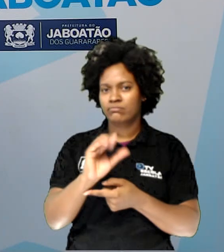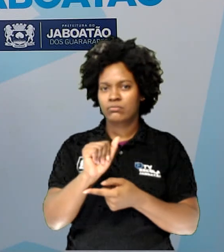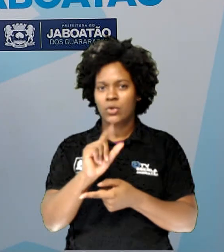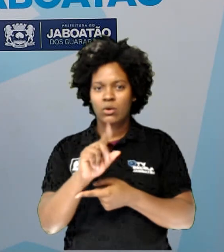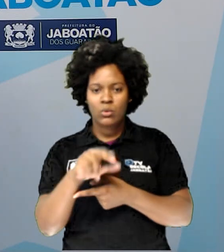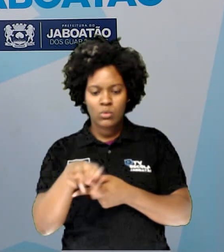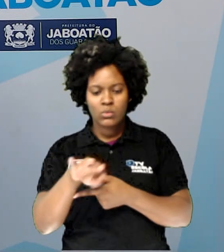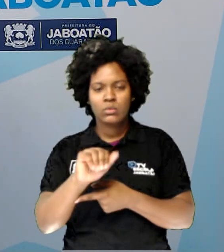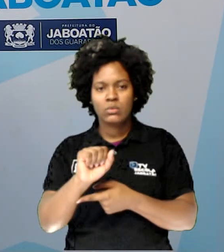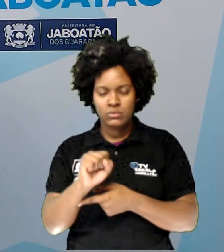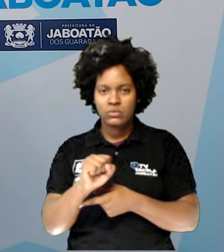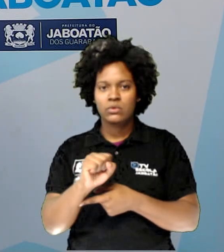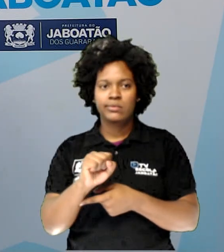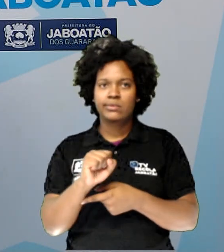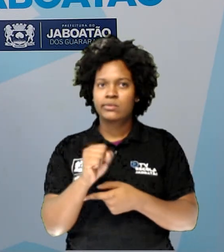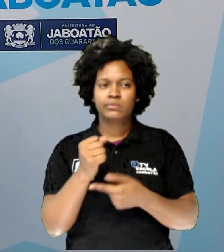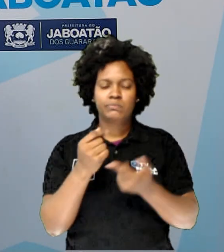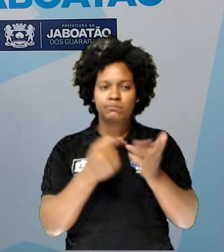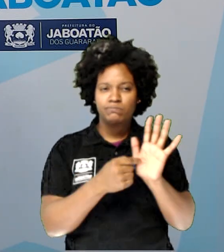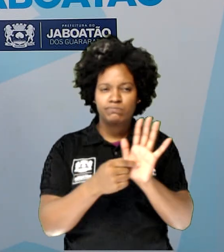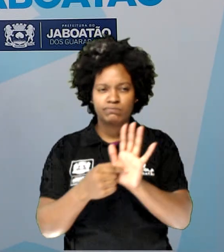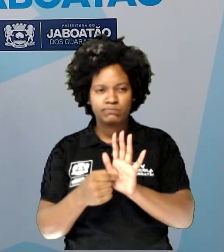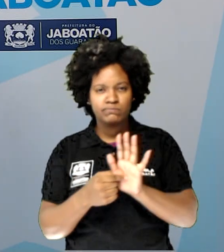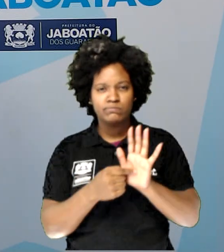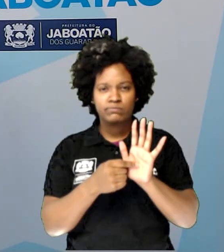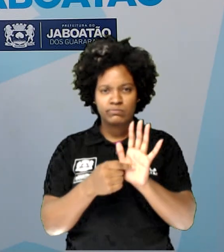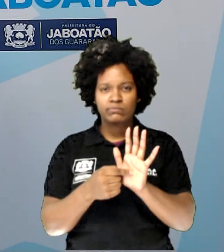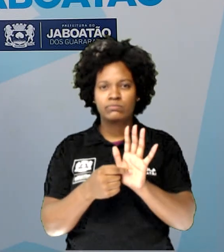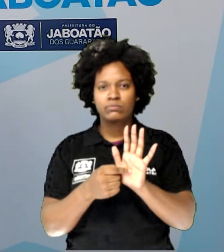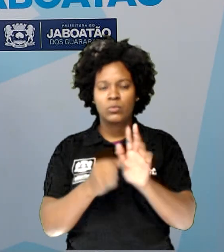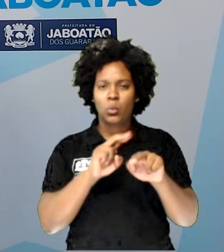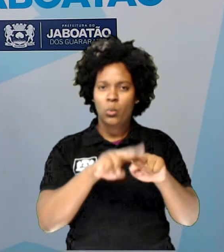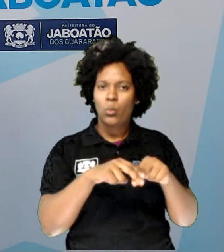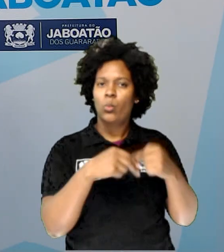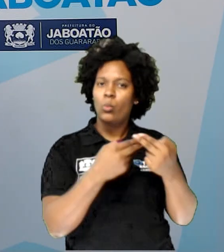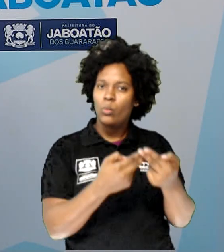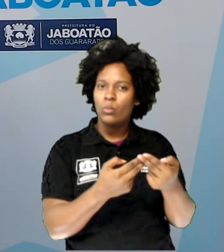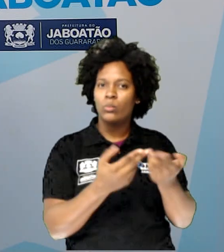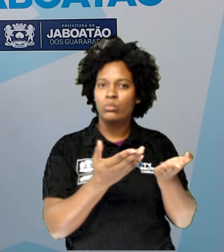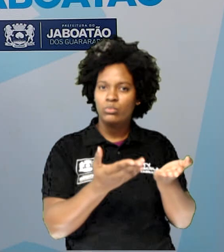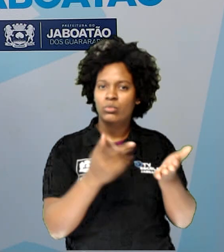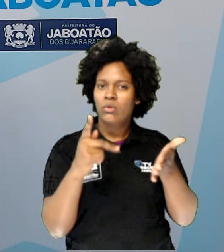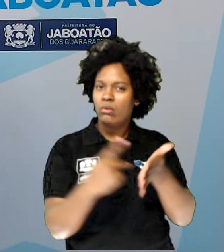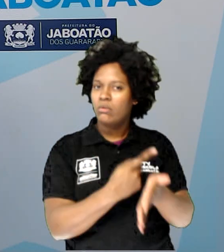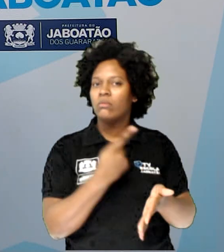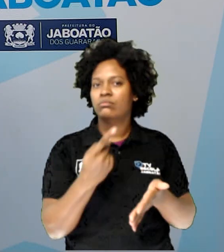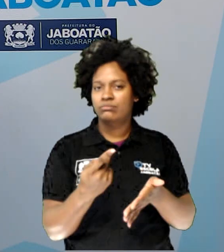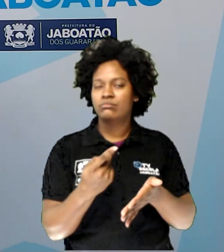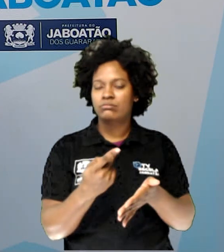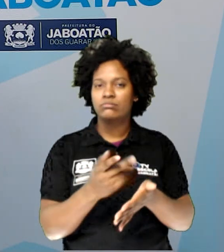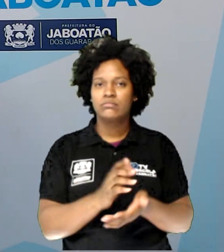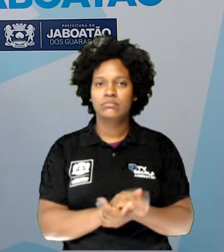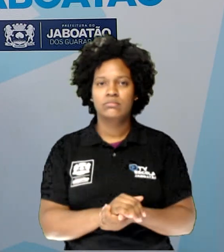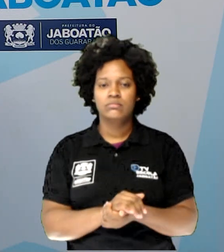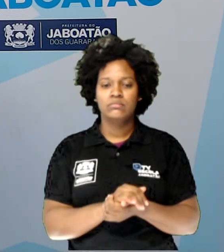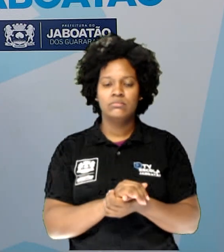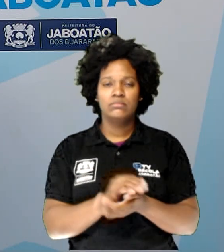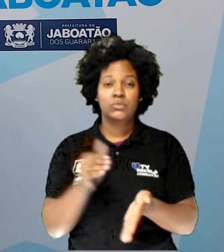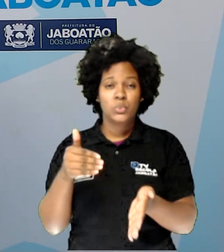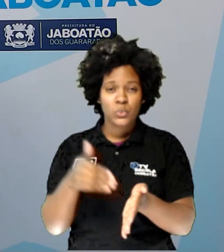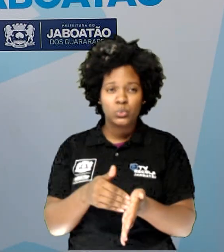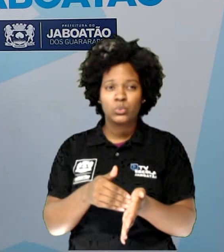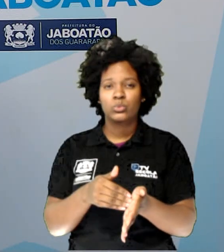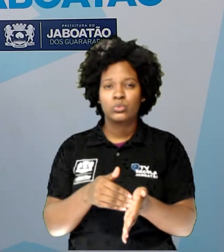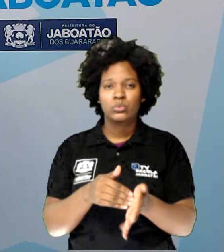tem uma situação apresentada e você mostra qual foi a causa, o motivo pelo qual aquela situação ocorreu. E por fim a concessão,